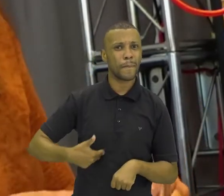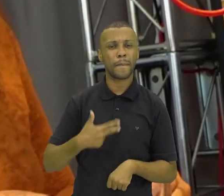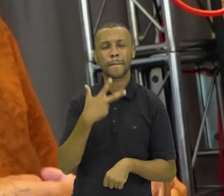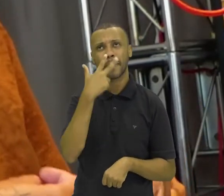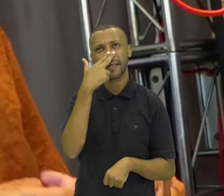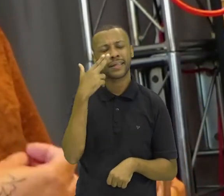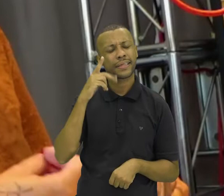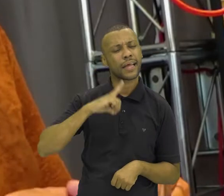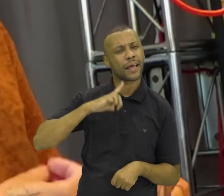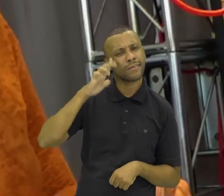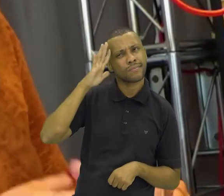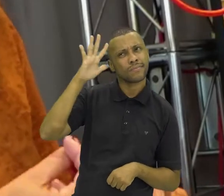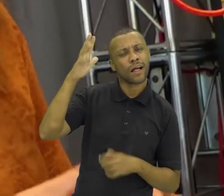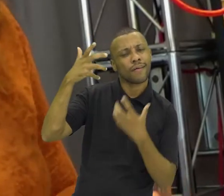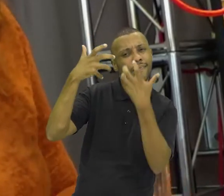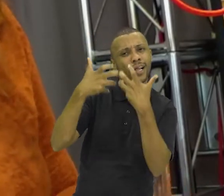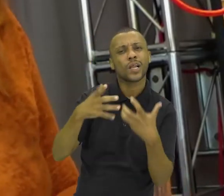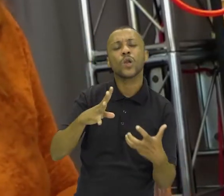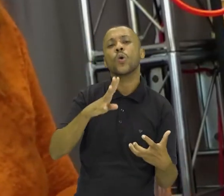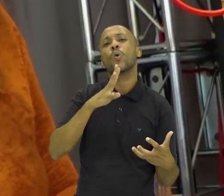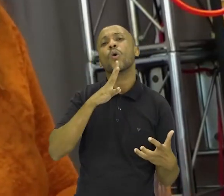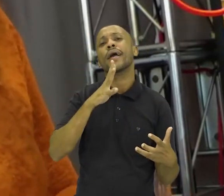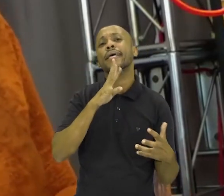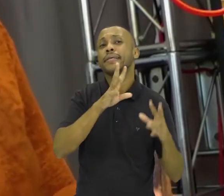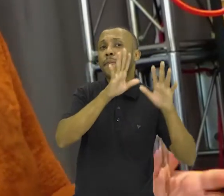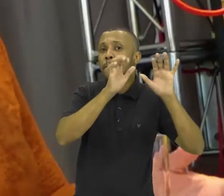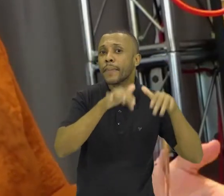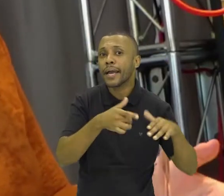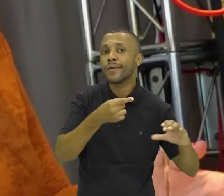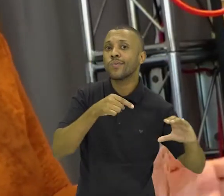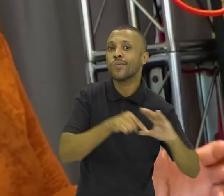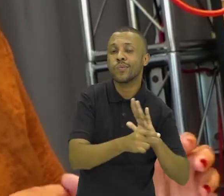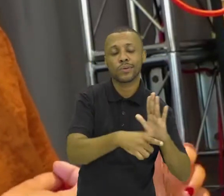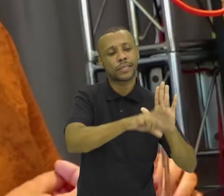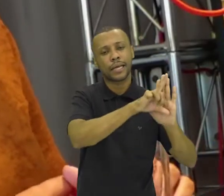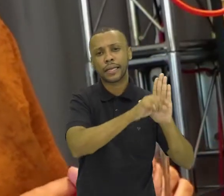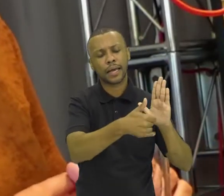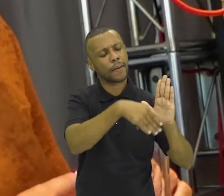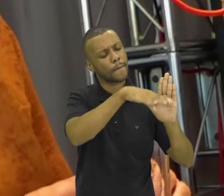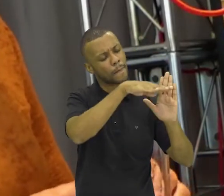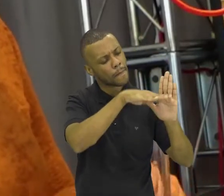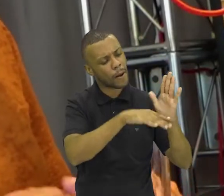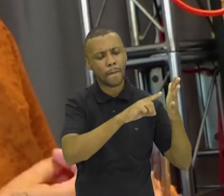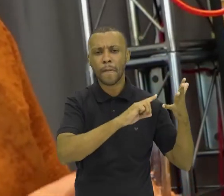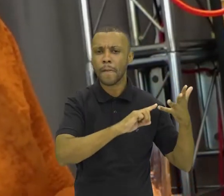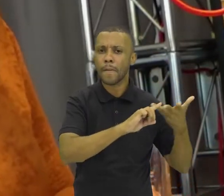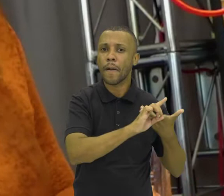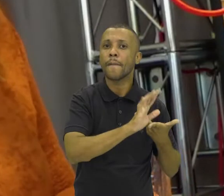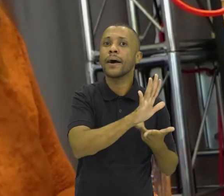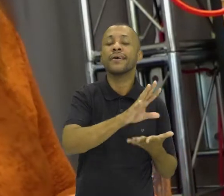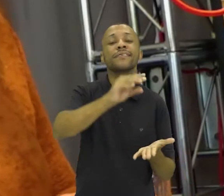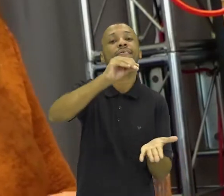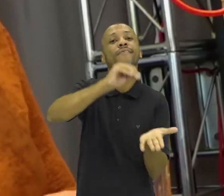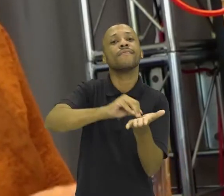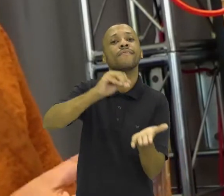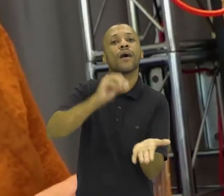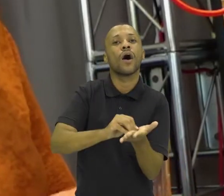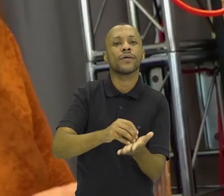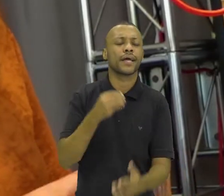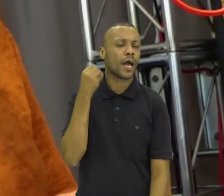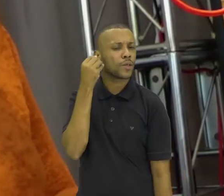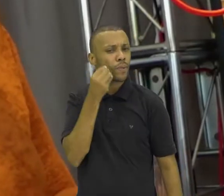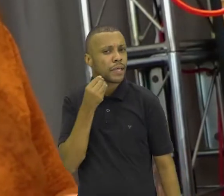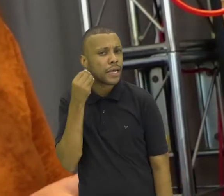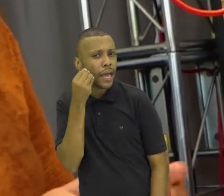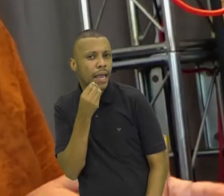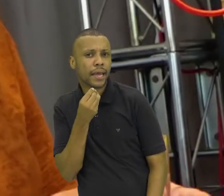as leis, ele pode ter autoconhecimento das leis, mas não tem vivência, né? Não conhece a real